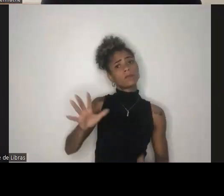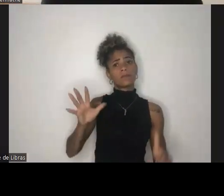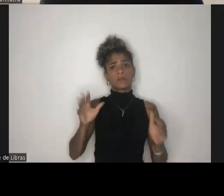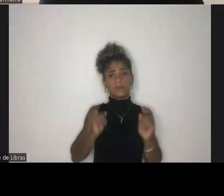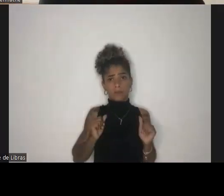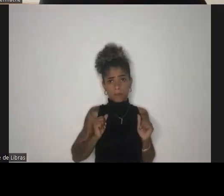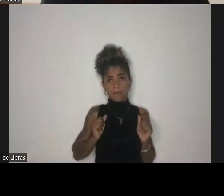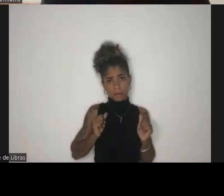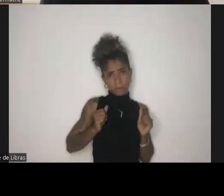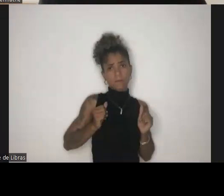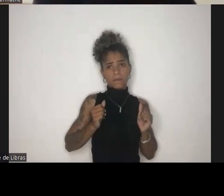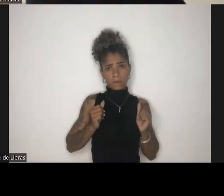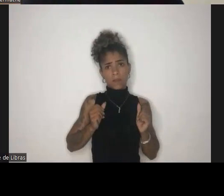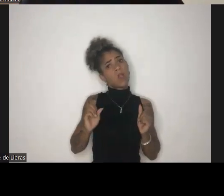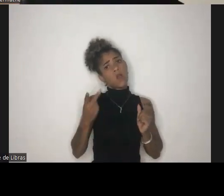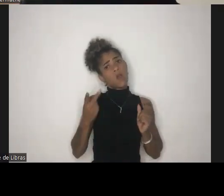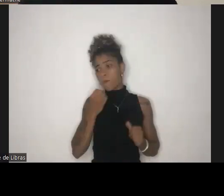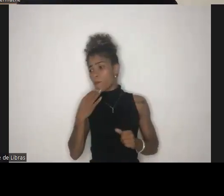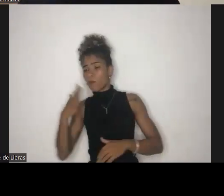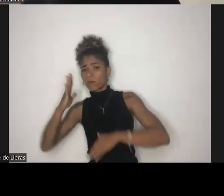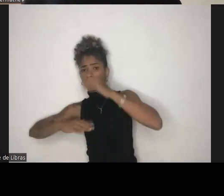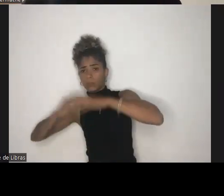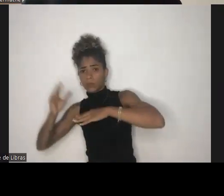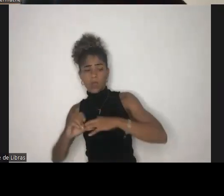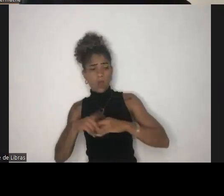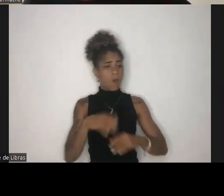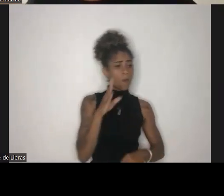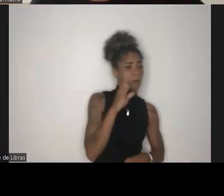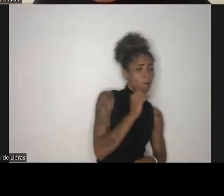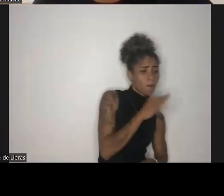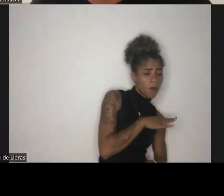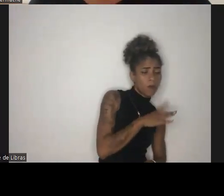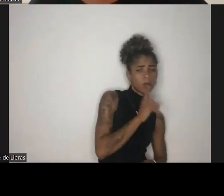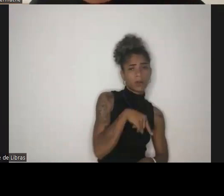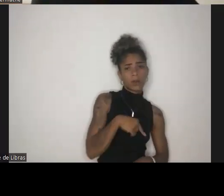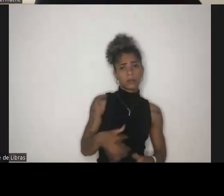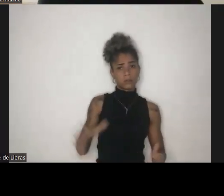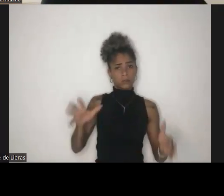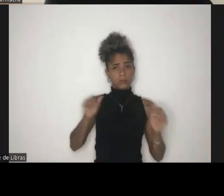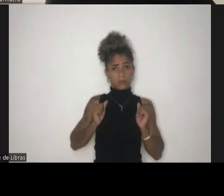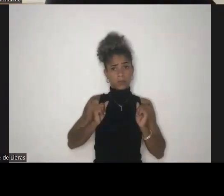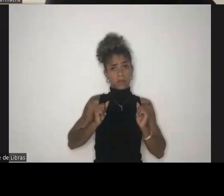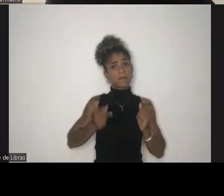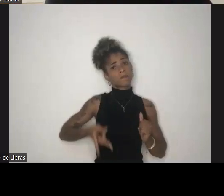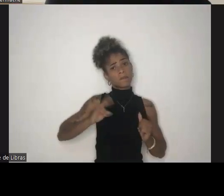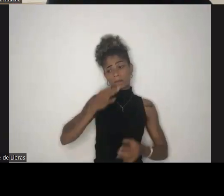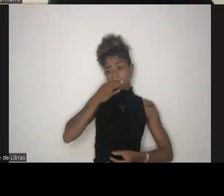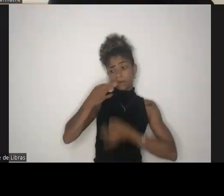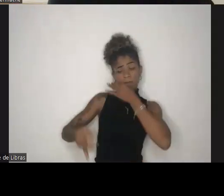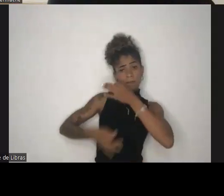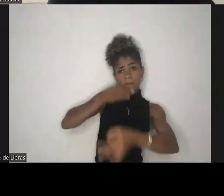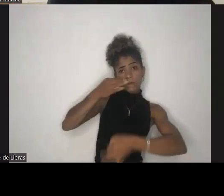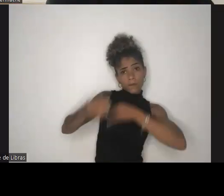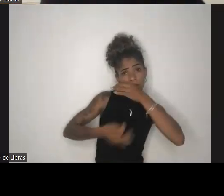tá sempre ou fazendo um bom trabalho ou fazendo um ao trabalho é sempre uma zona de conforto você tá sempre criticando ou